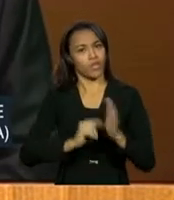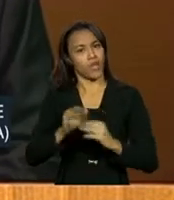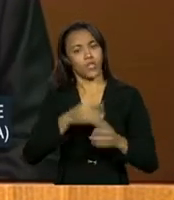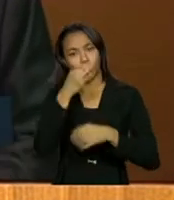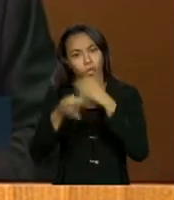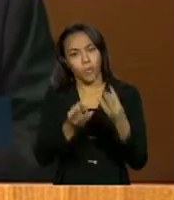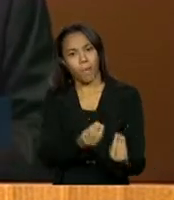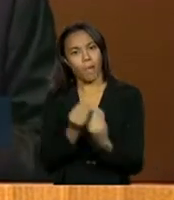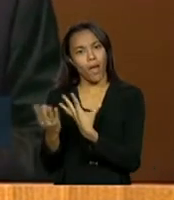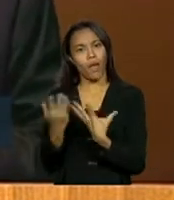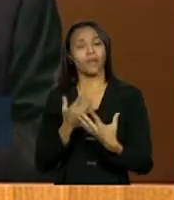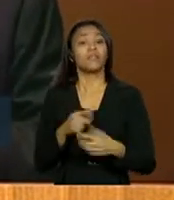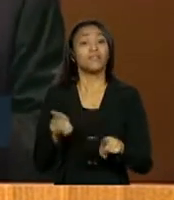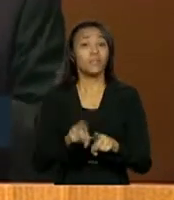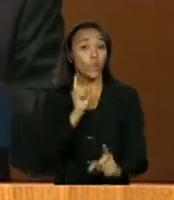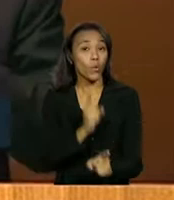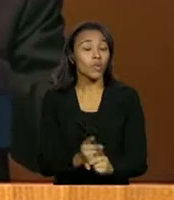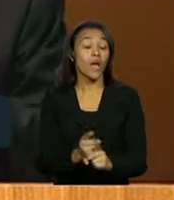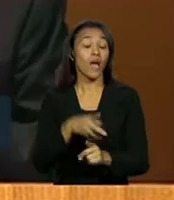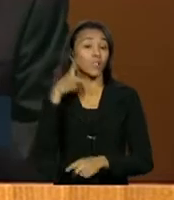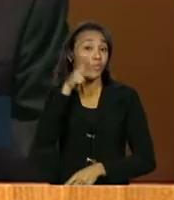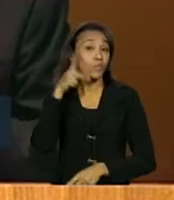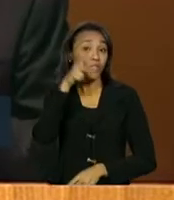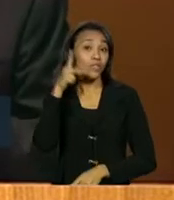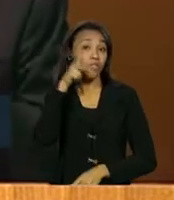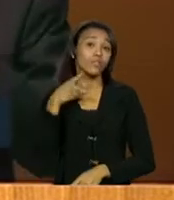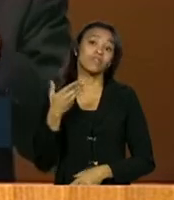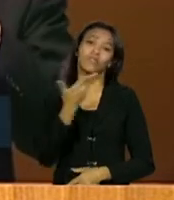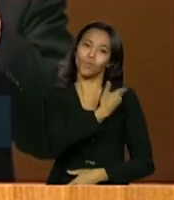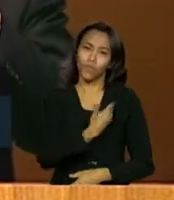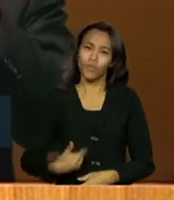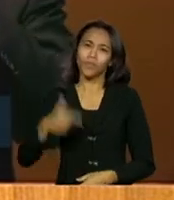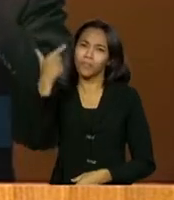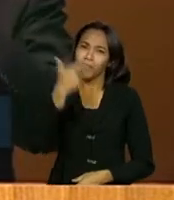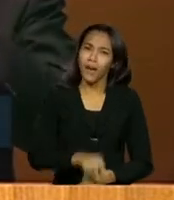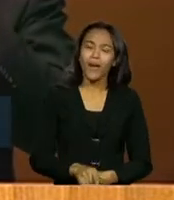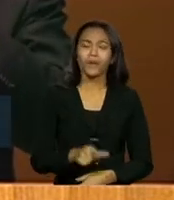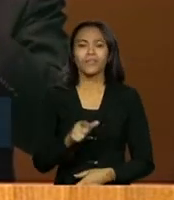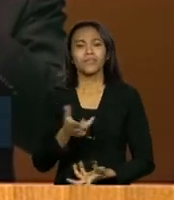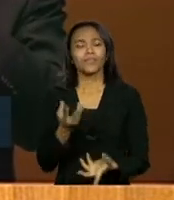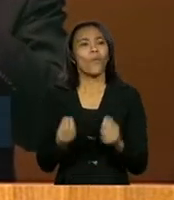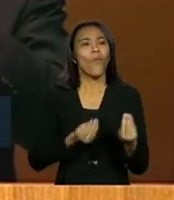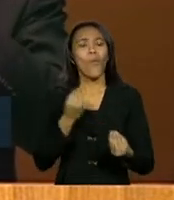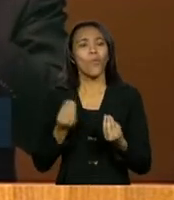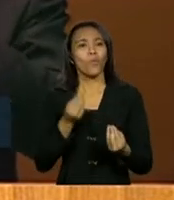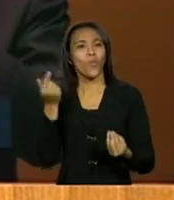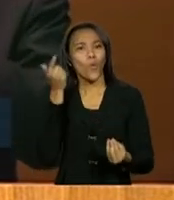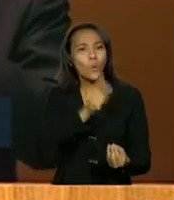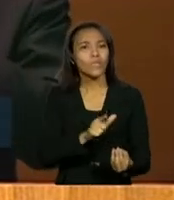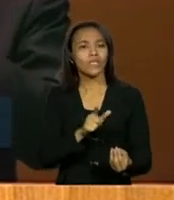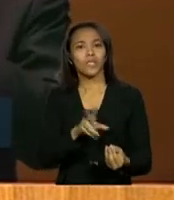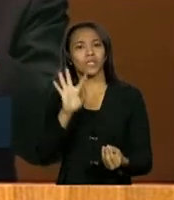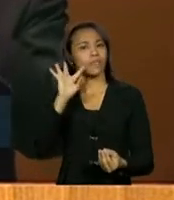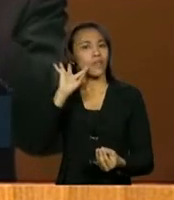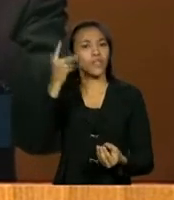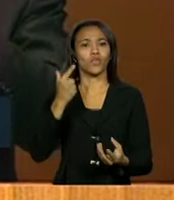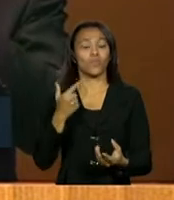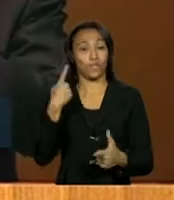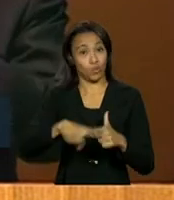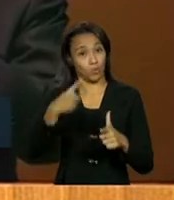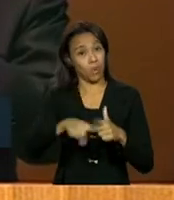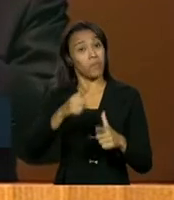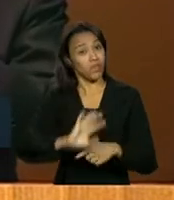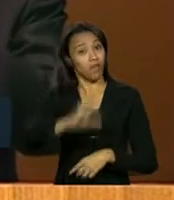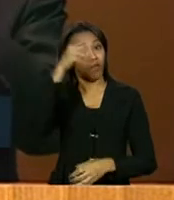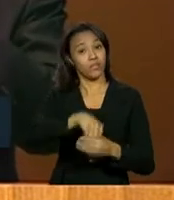nós encontrarmos as políticas públicas mais adequadas para enfrentar os grandes desafios que a sociedade brasileira, que a presidenta